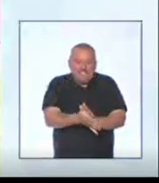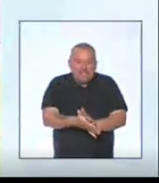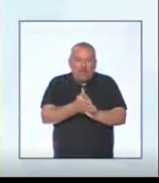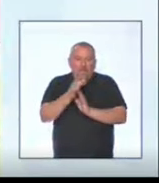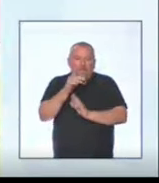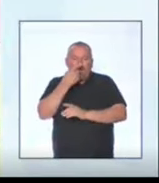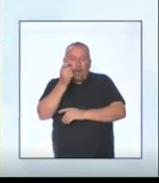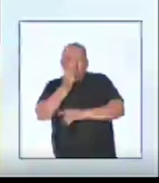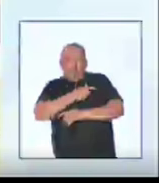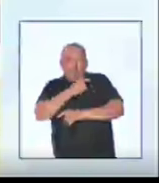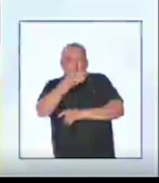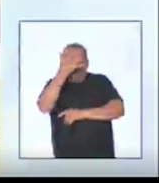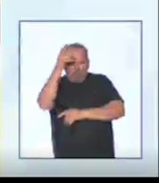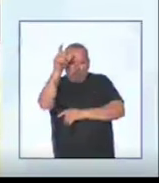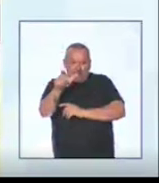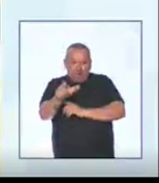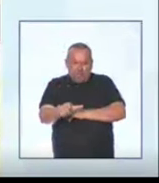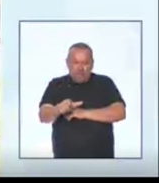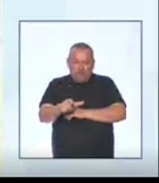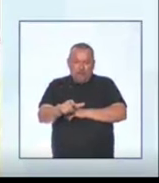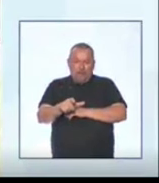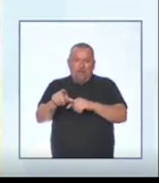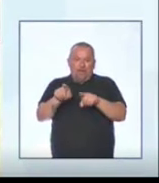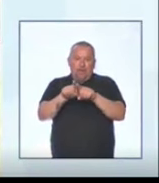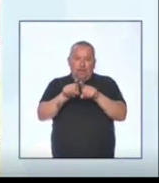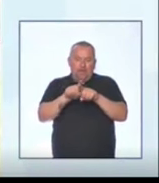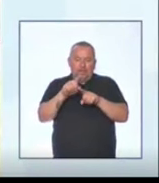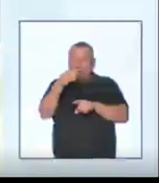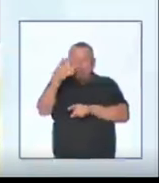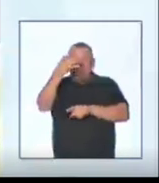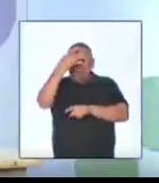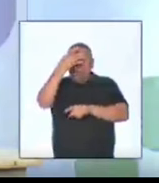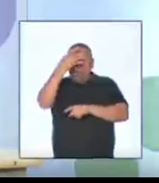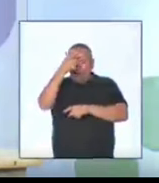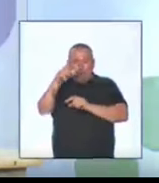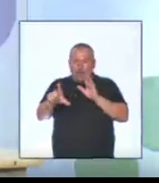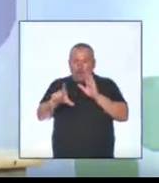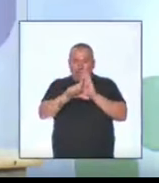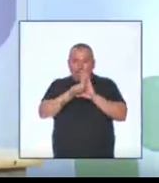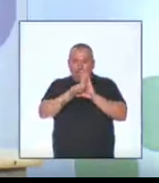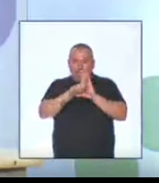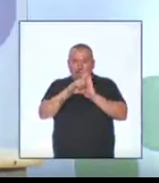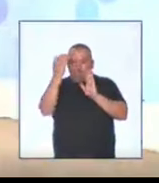difamar pessoas. Além de imoral, é ilegal.